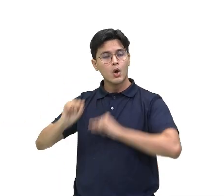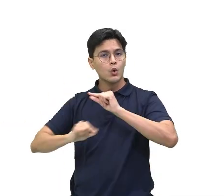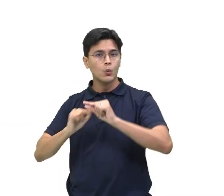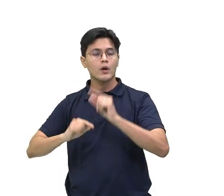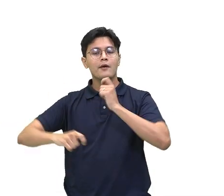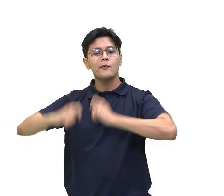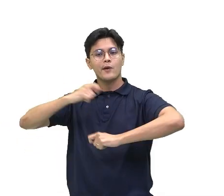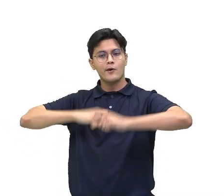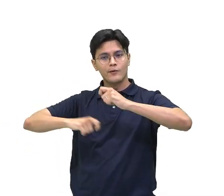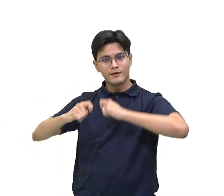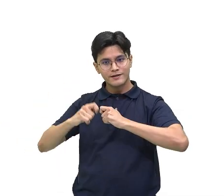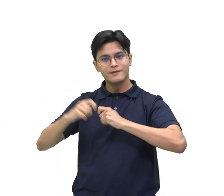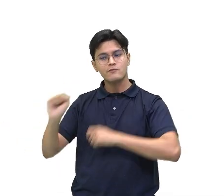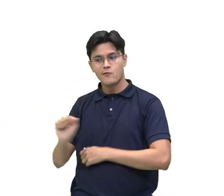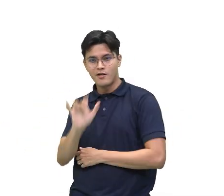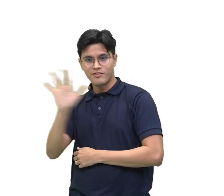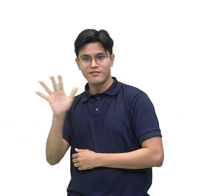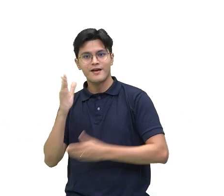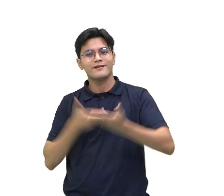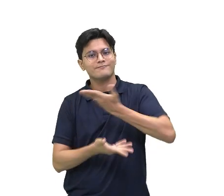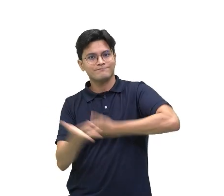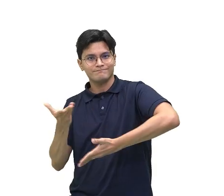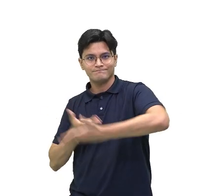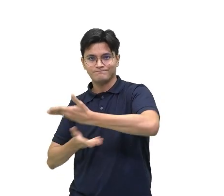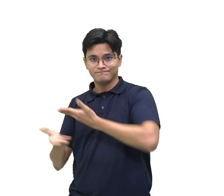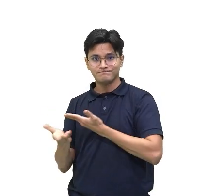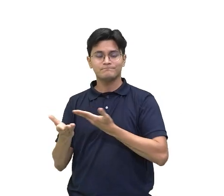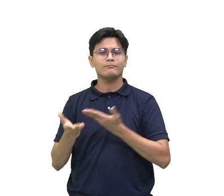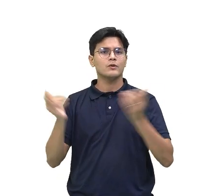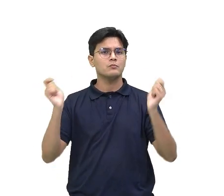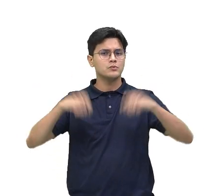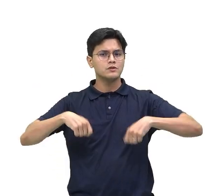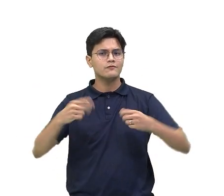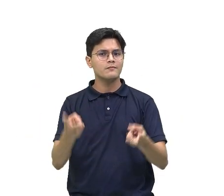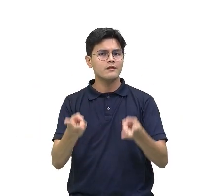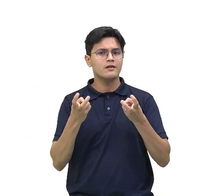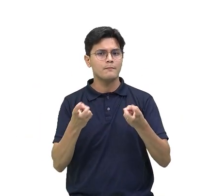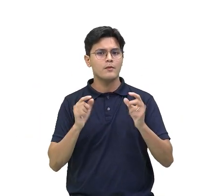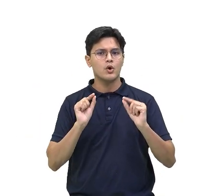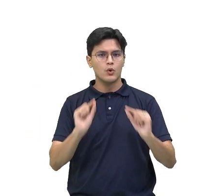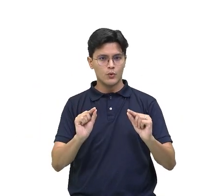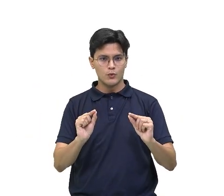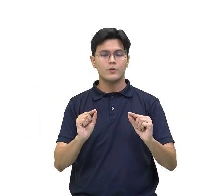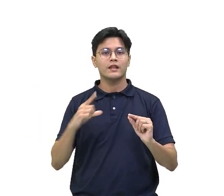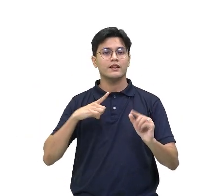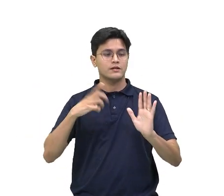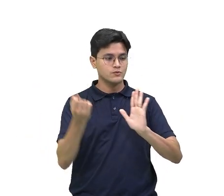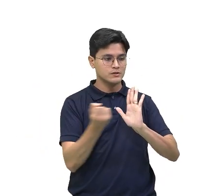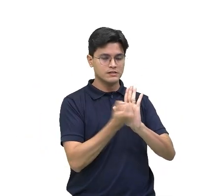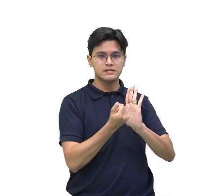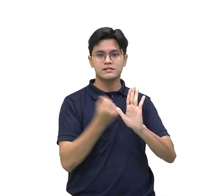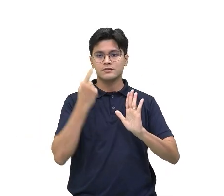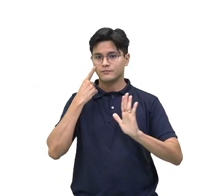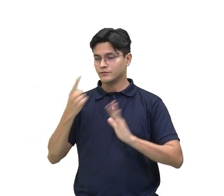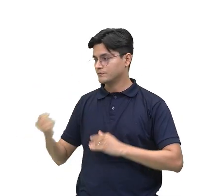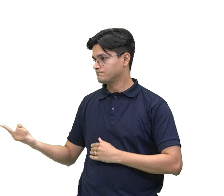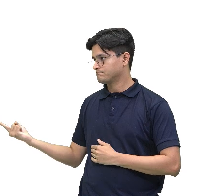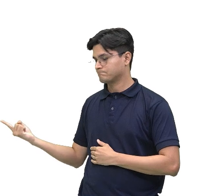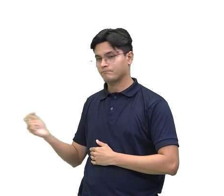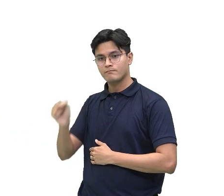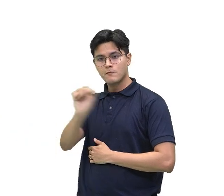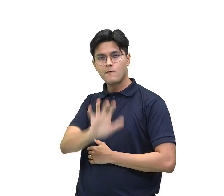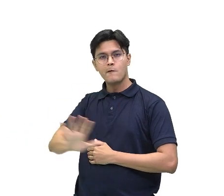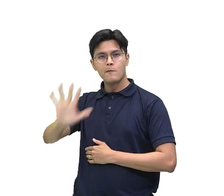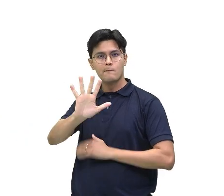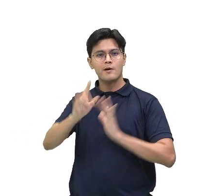econômica asiática. E aí a gente pode observar, através do símbolo da PEC, né, dessa imagem, que